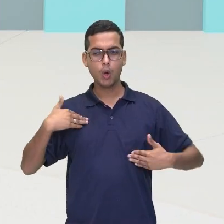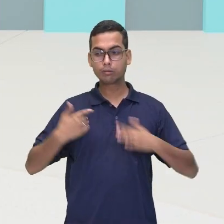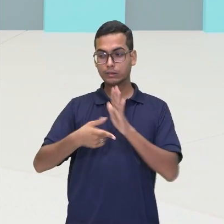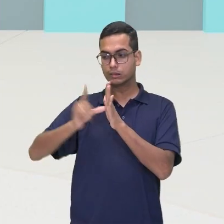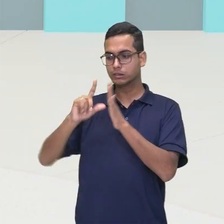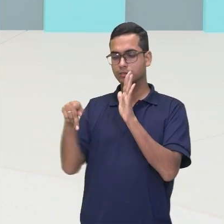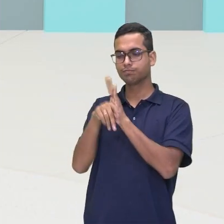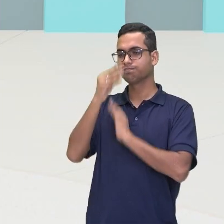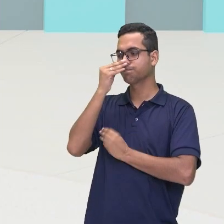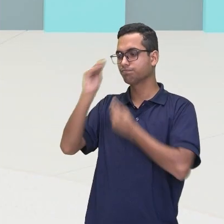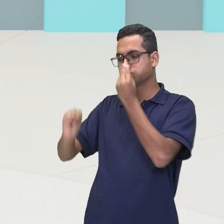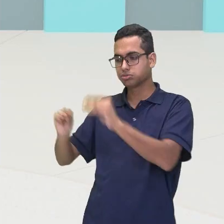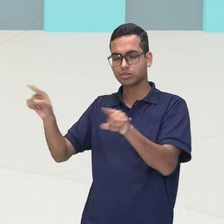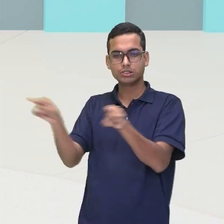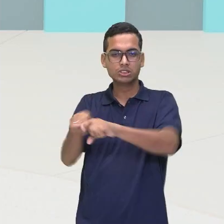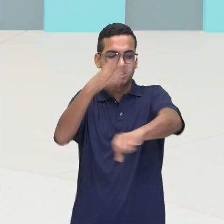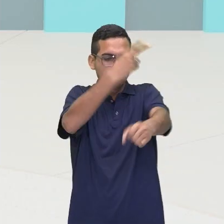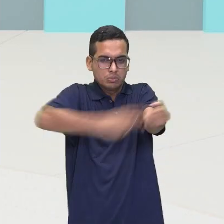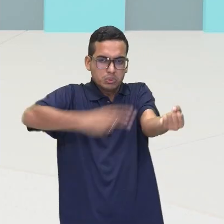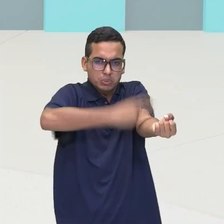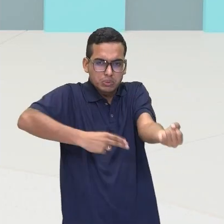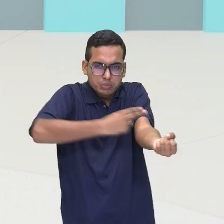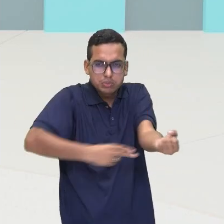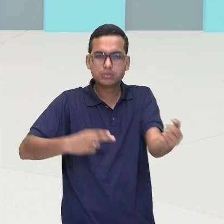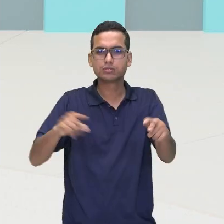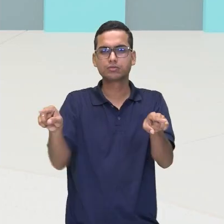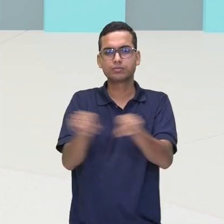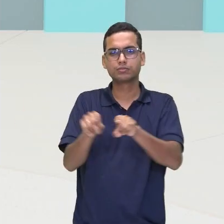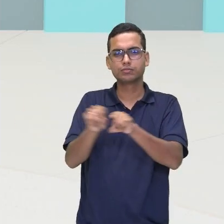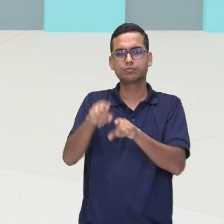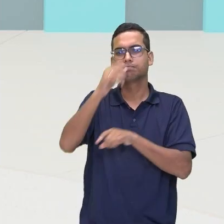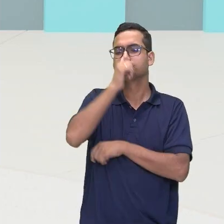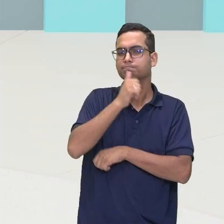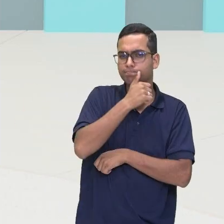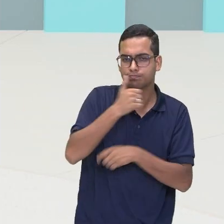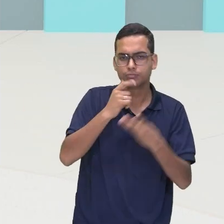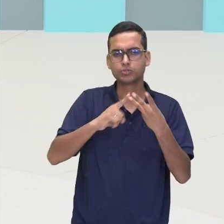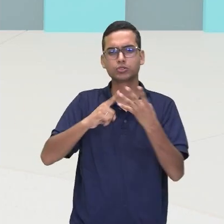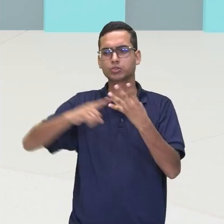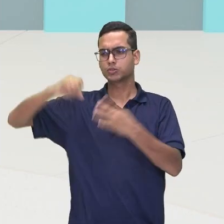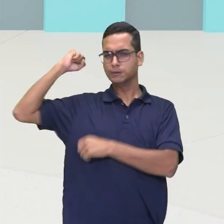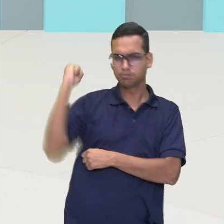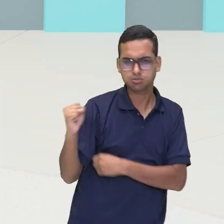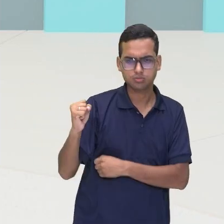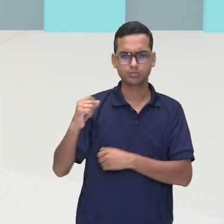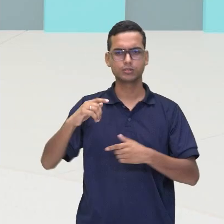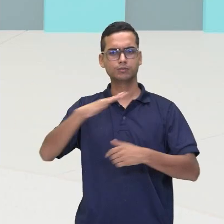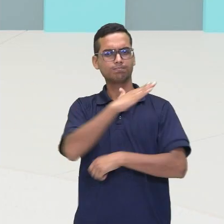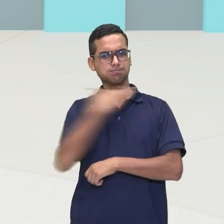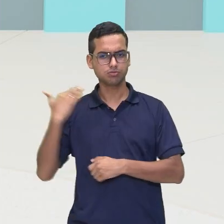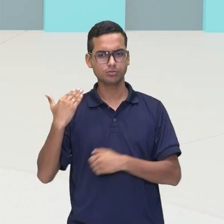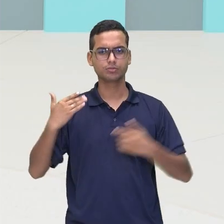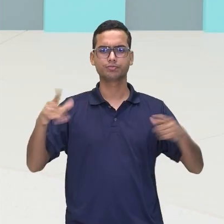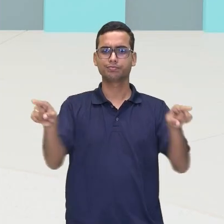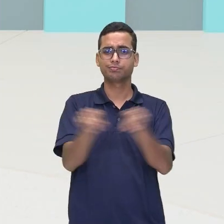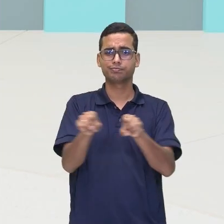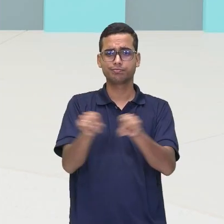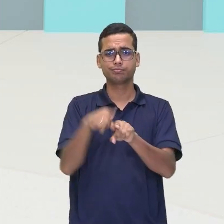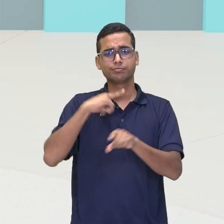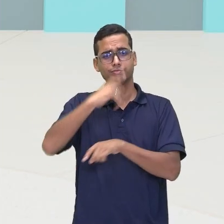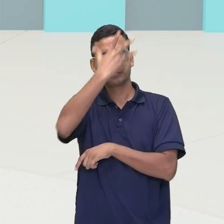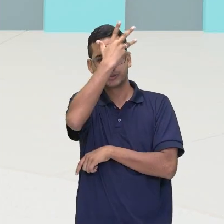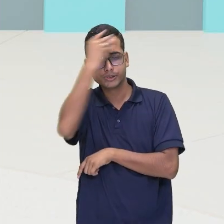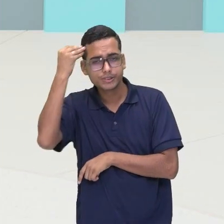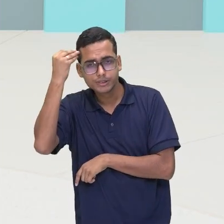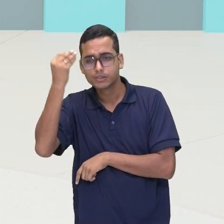excluídos, mutilados, segregados, mortos e esquecidos, muitos até nem